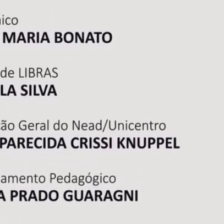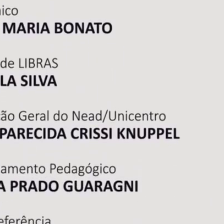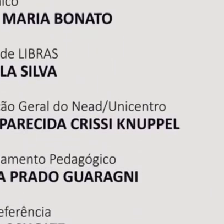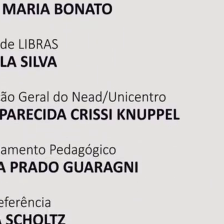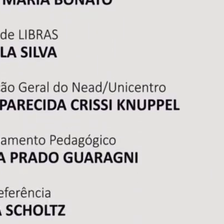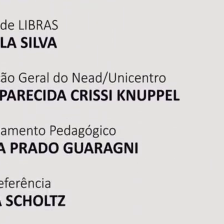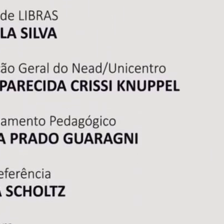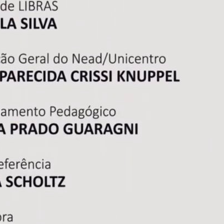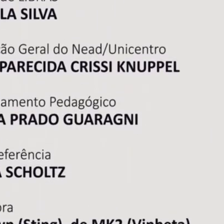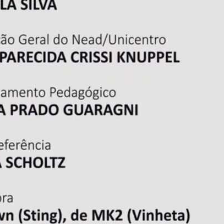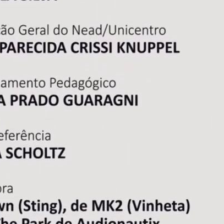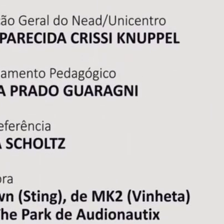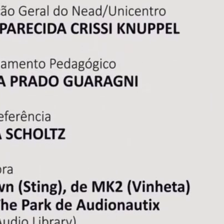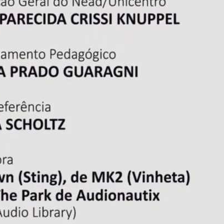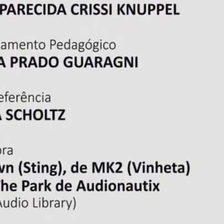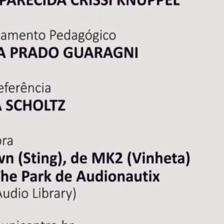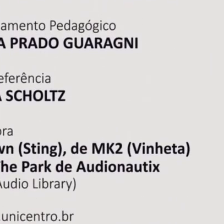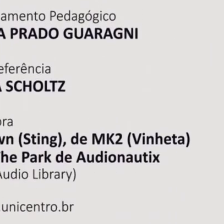Música